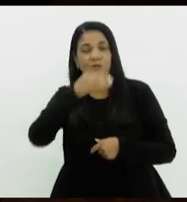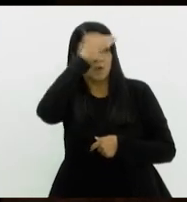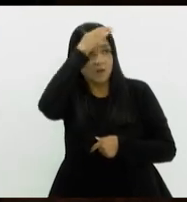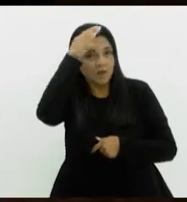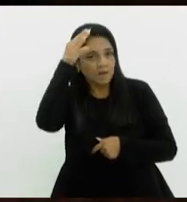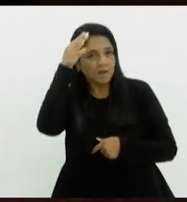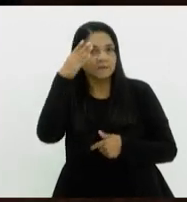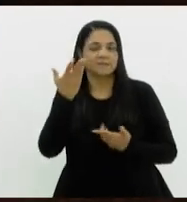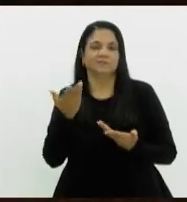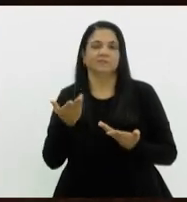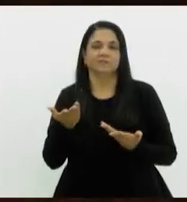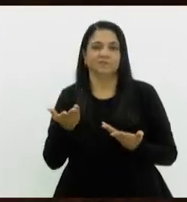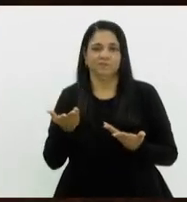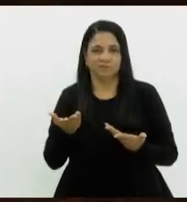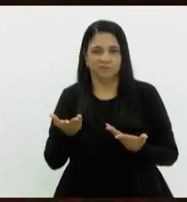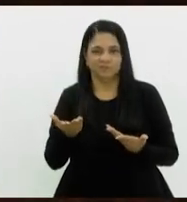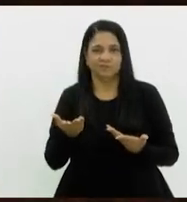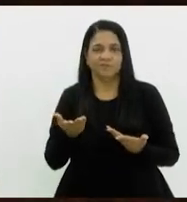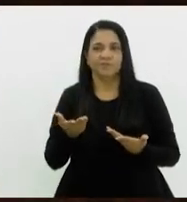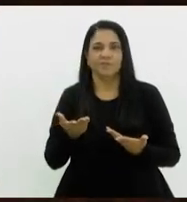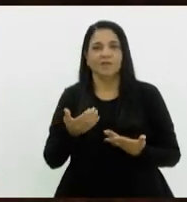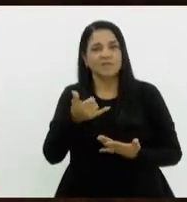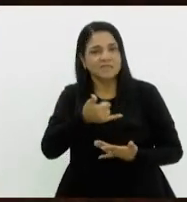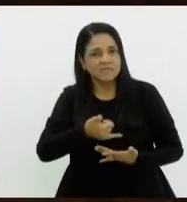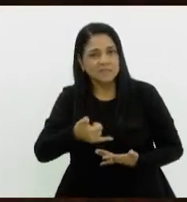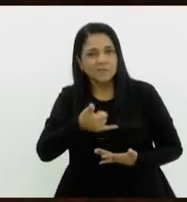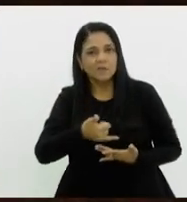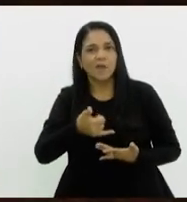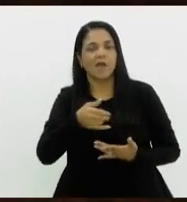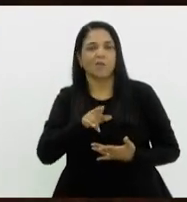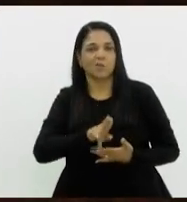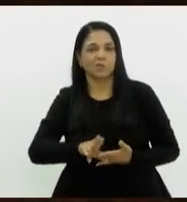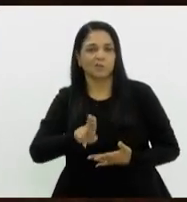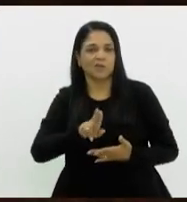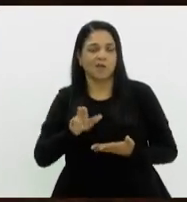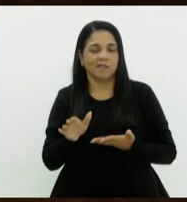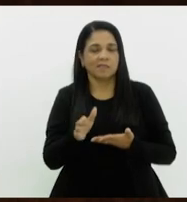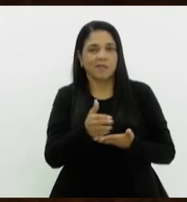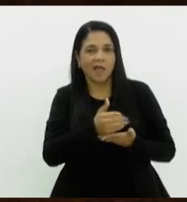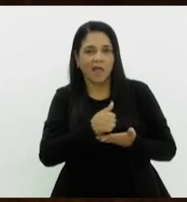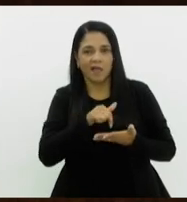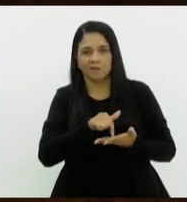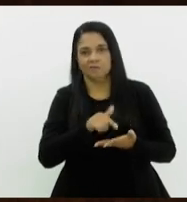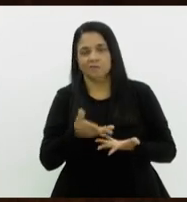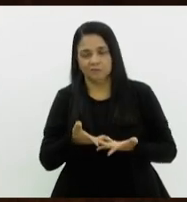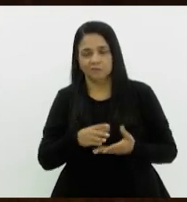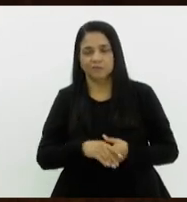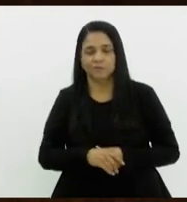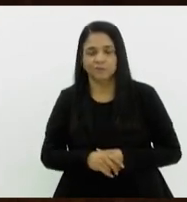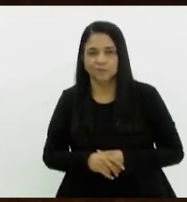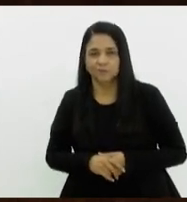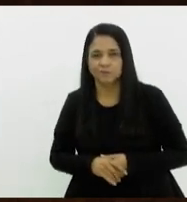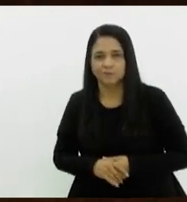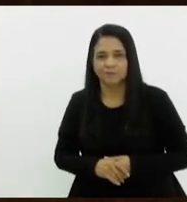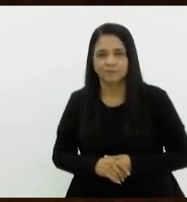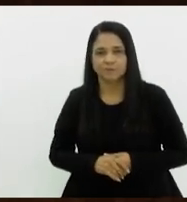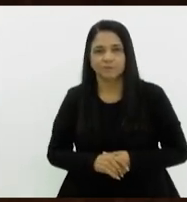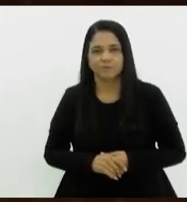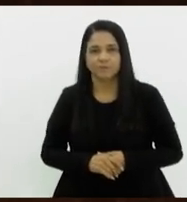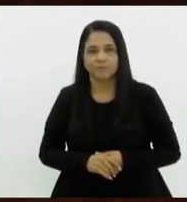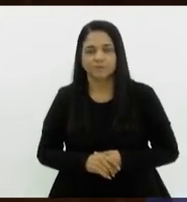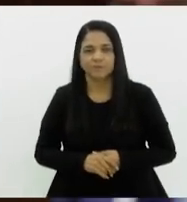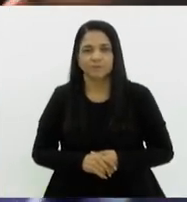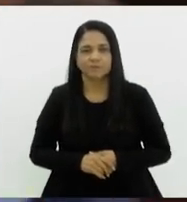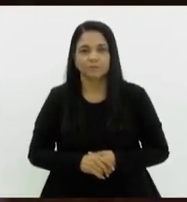cliente acessar ali o seu celular, acessar os dados ali pelo celular. E